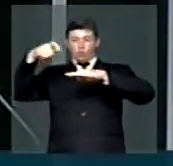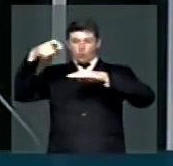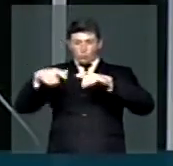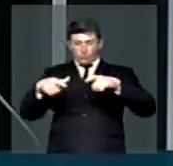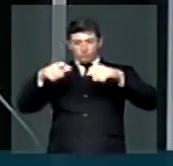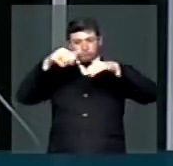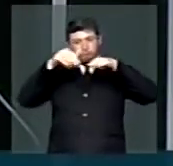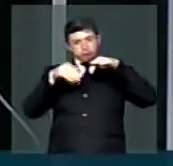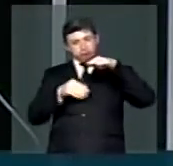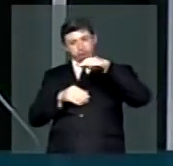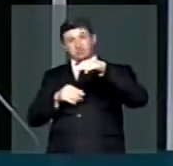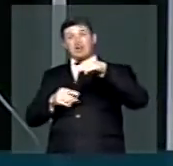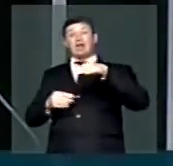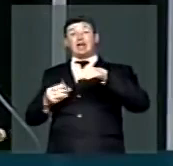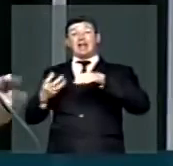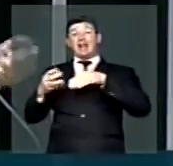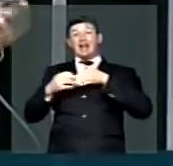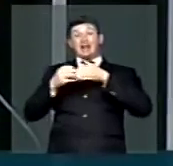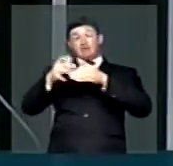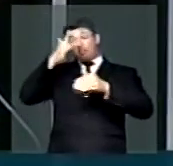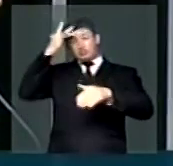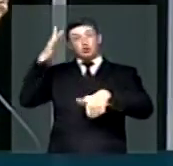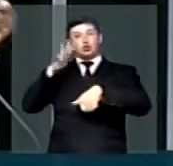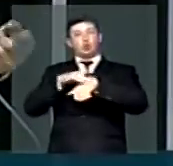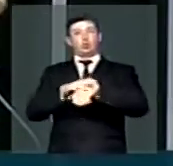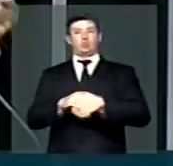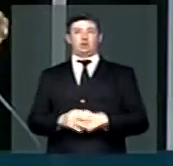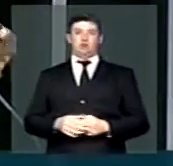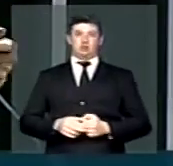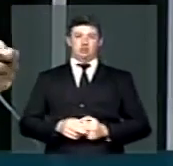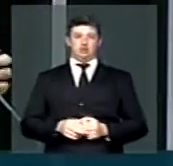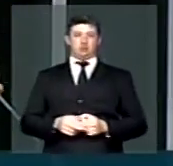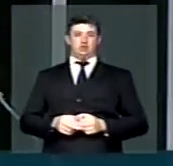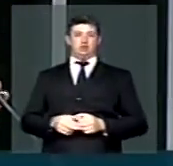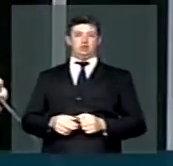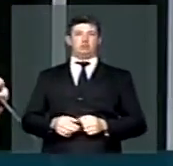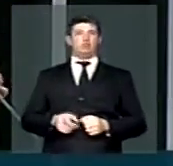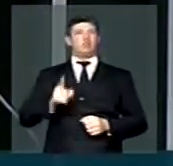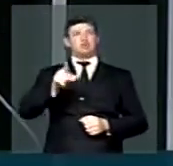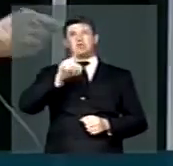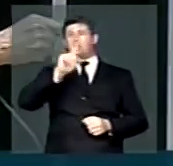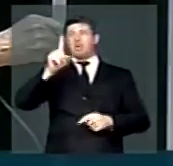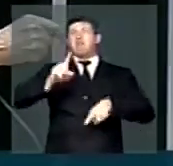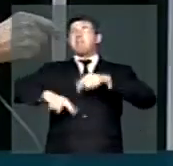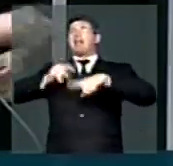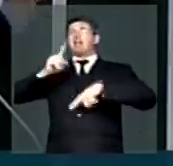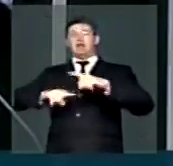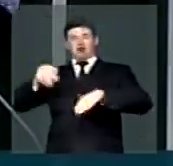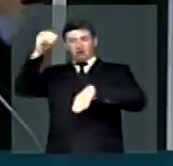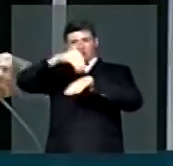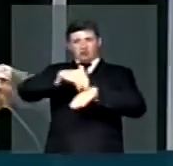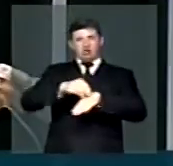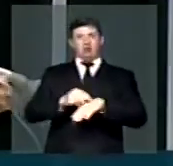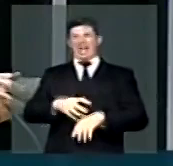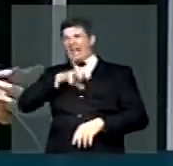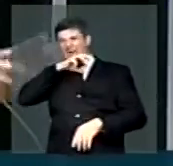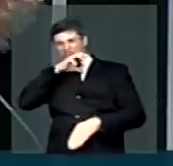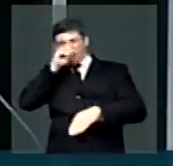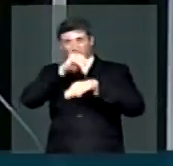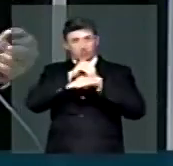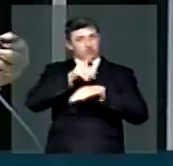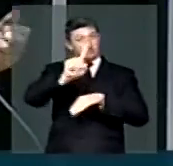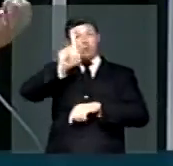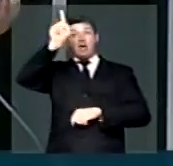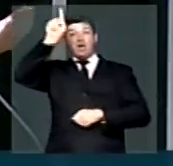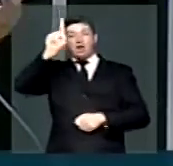pessoas debilitadas. Você não dirige veículo que transporta mercadoria e nem animais,